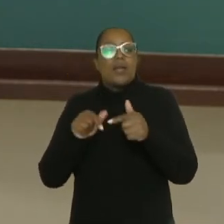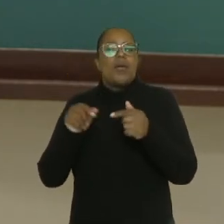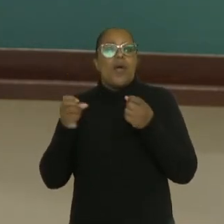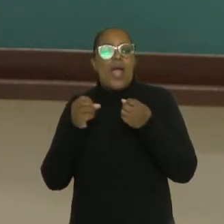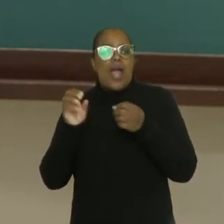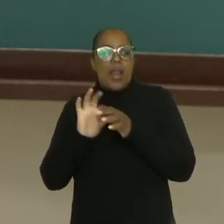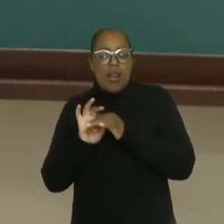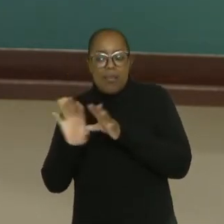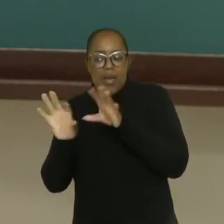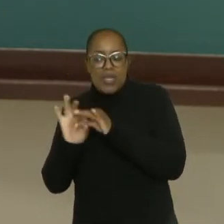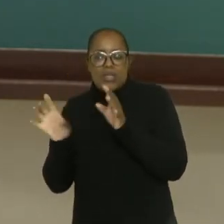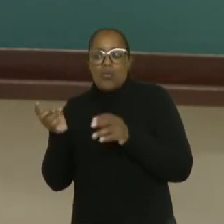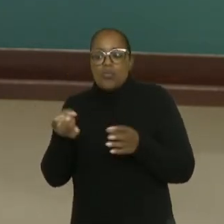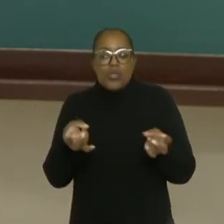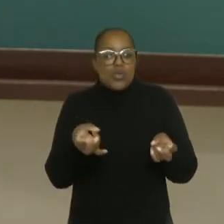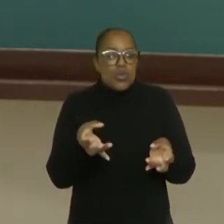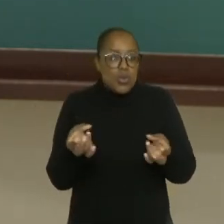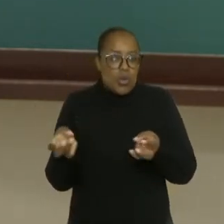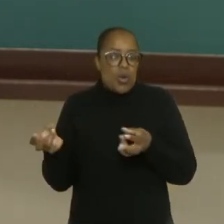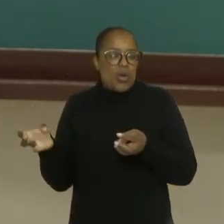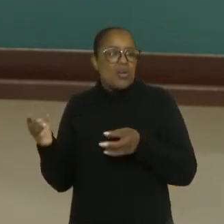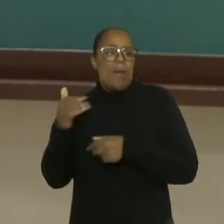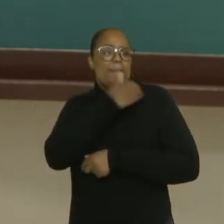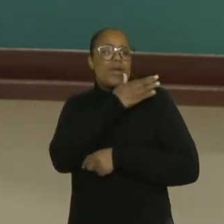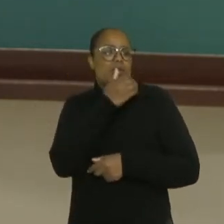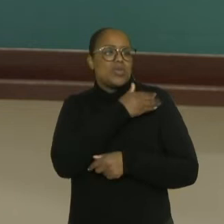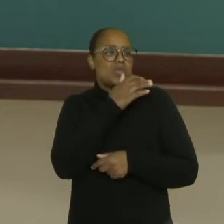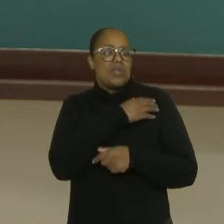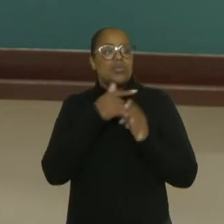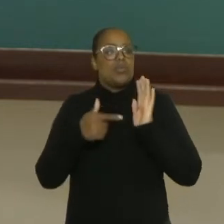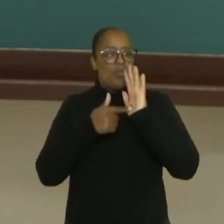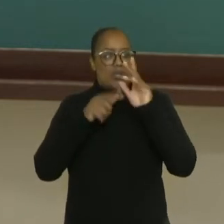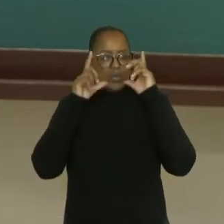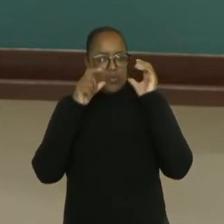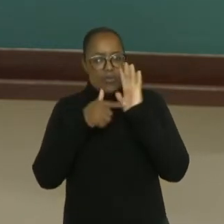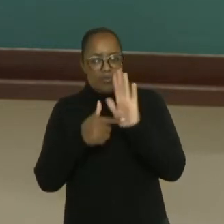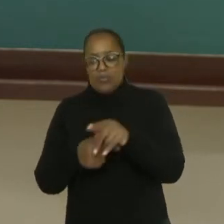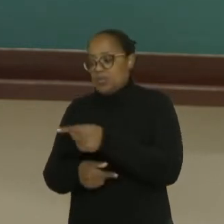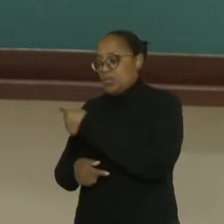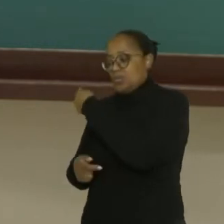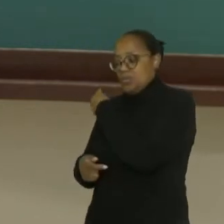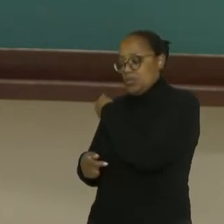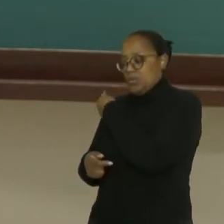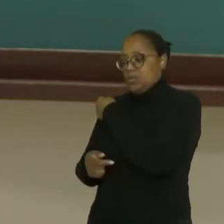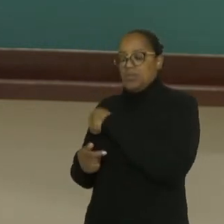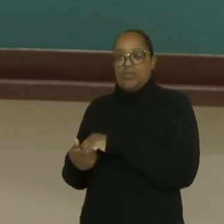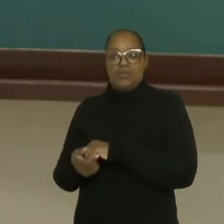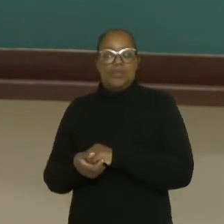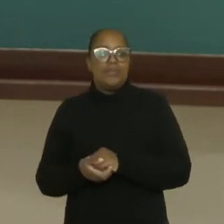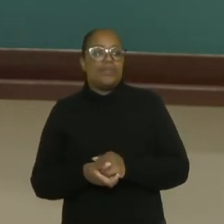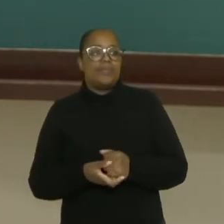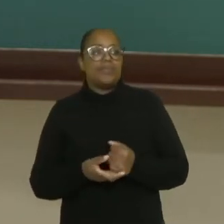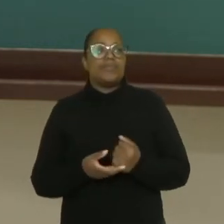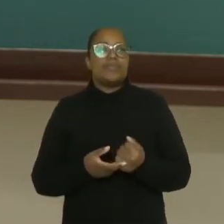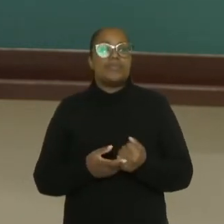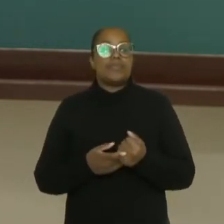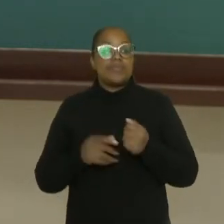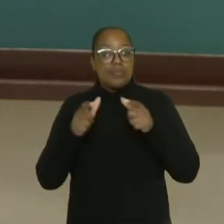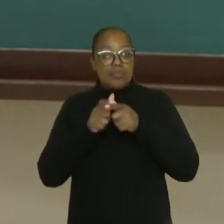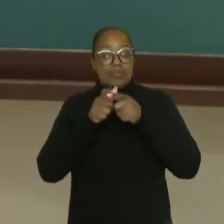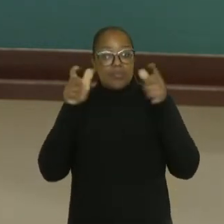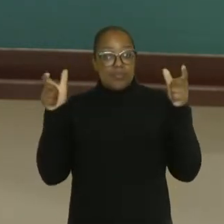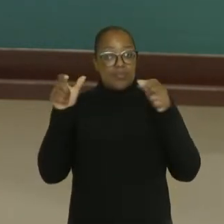preconceito. Então, várias questões desse mapinha que falaremos mais em seguida. Os grandes